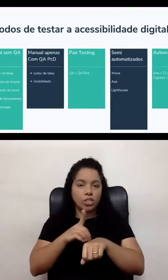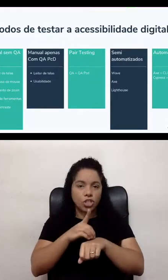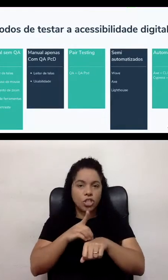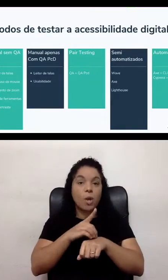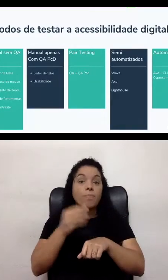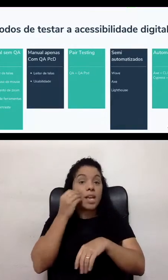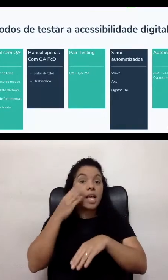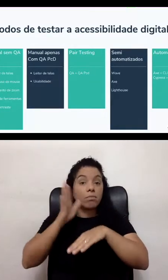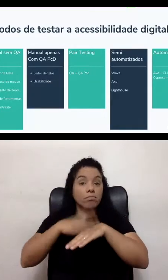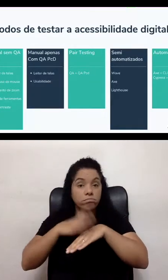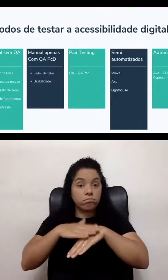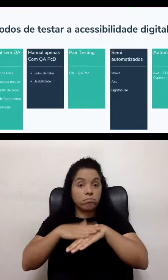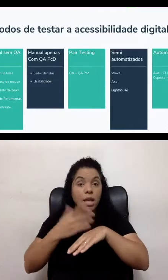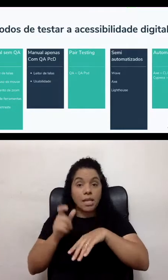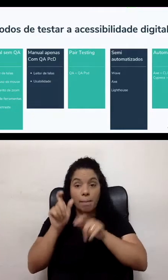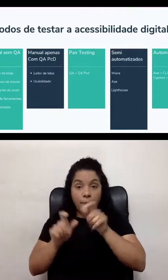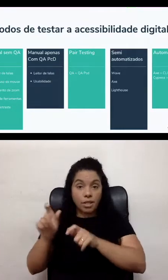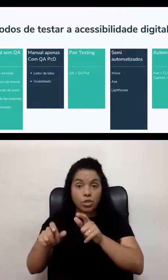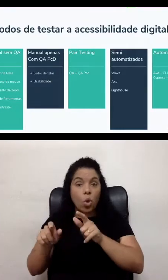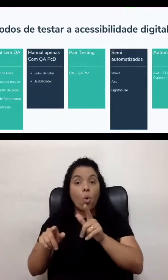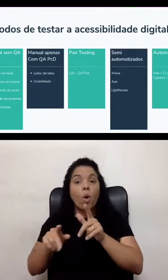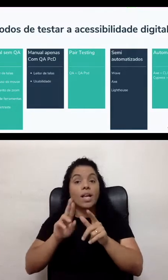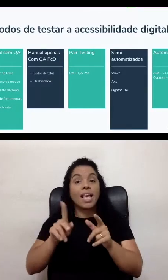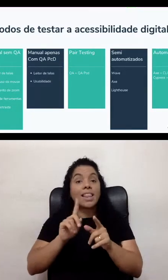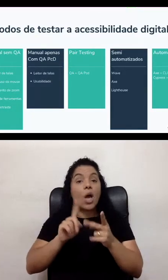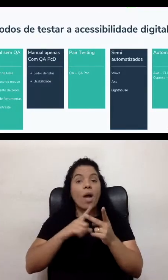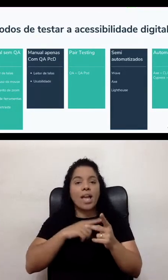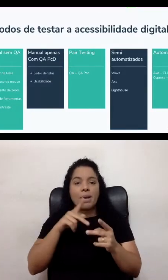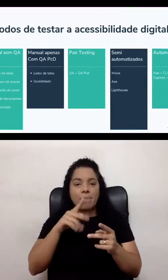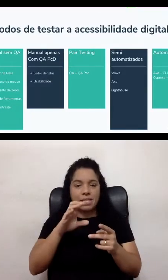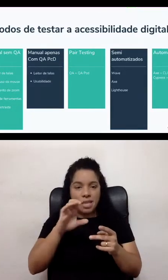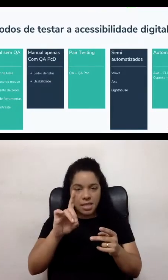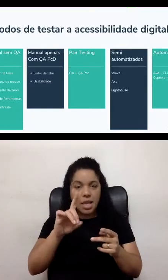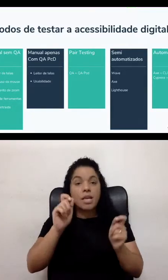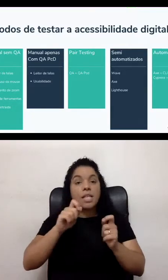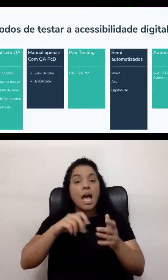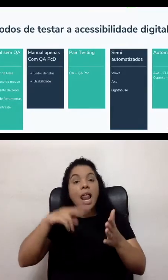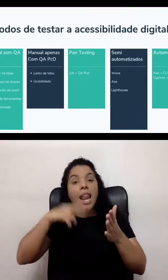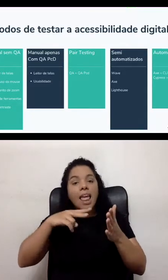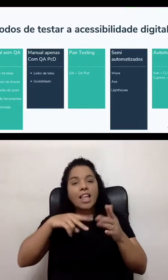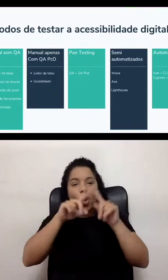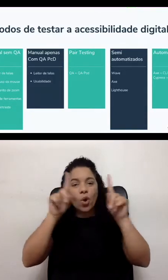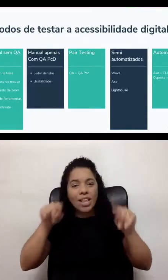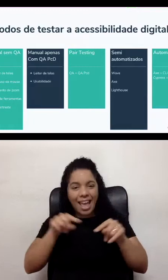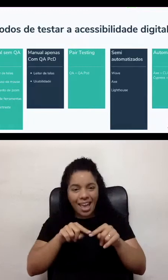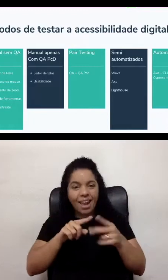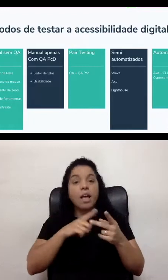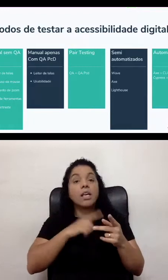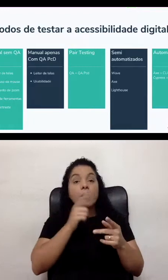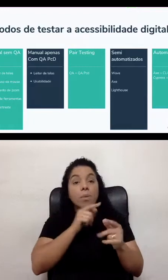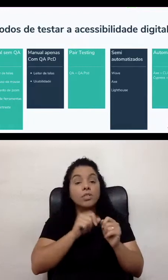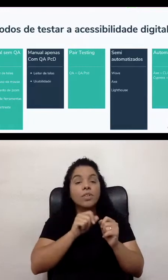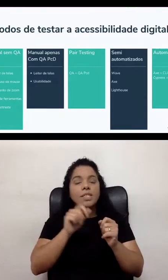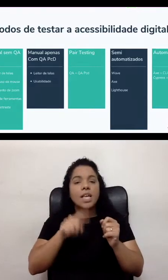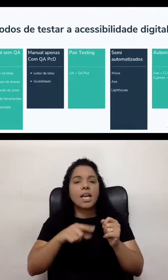que ele é feito por uma pessoa que não é PCD. Então, ele pode usar o leitor de tela, ele pode fazer os testes